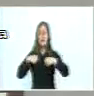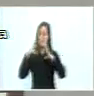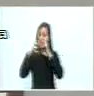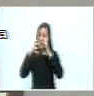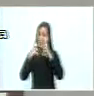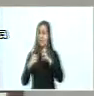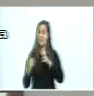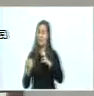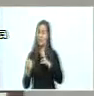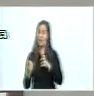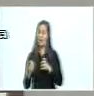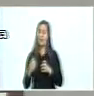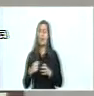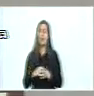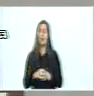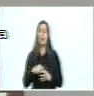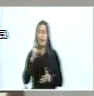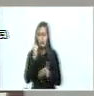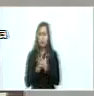Viçosa. Né?